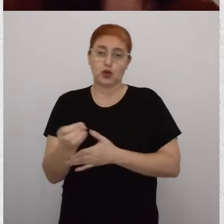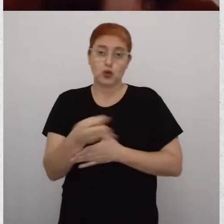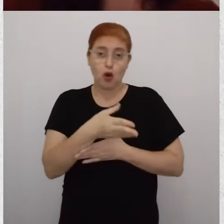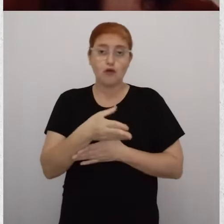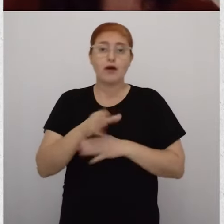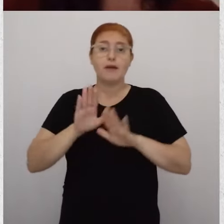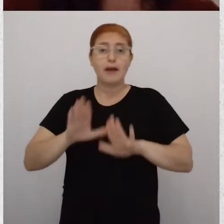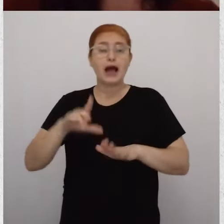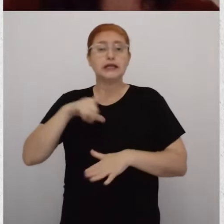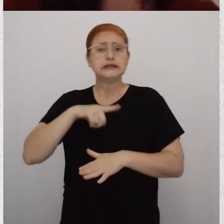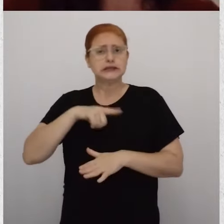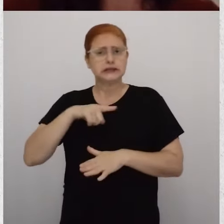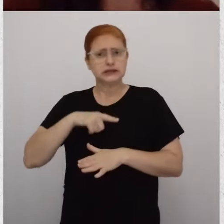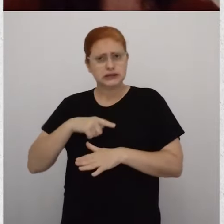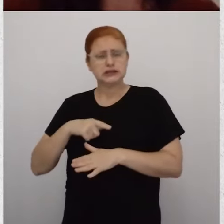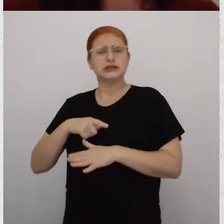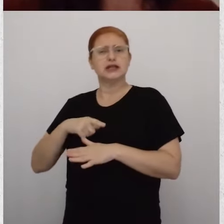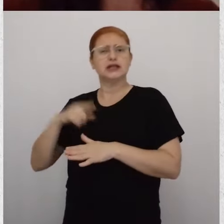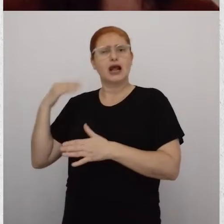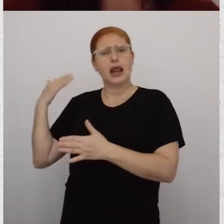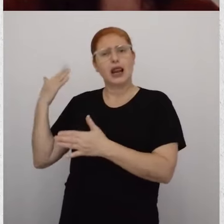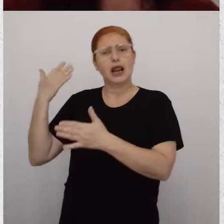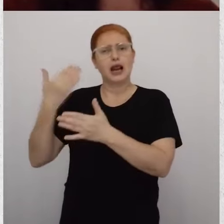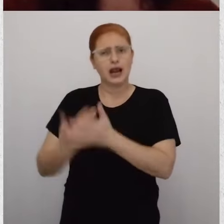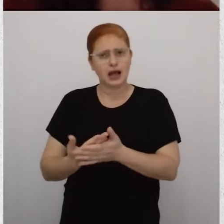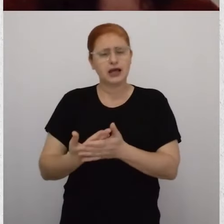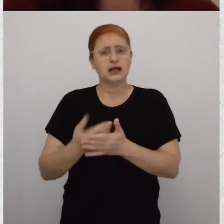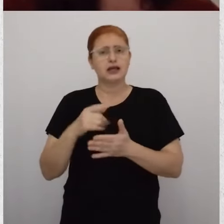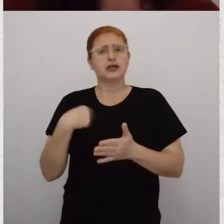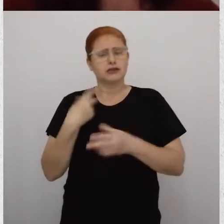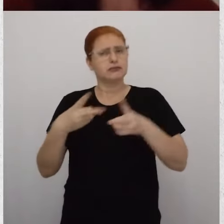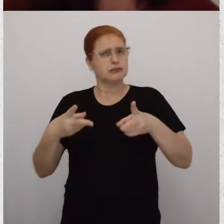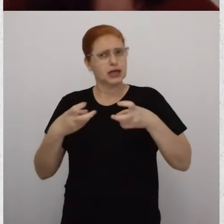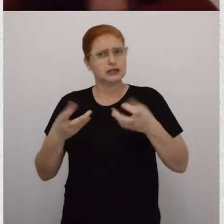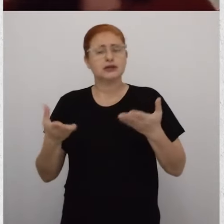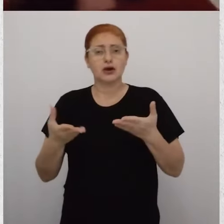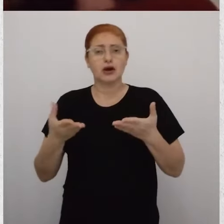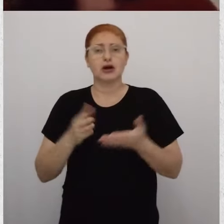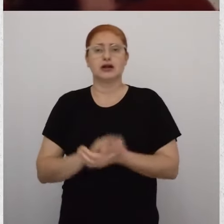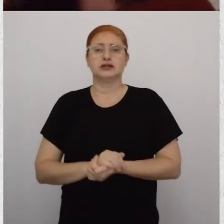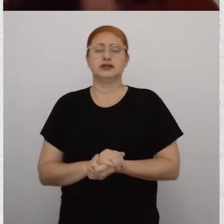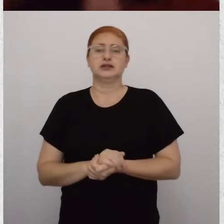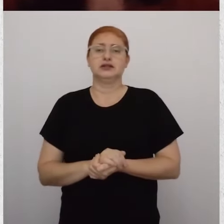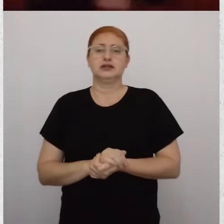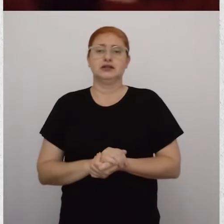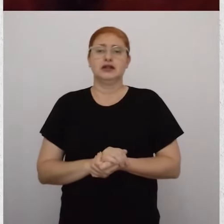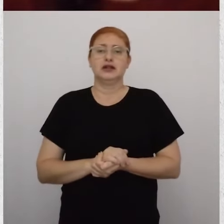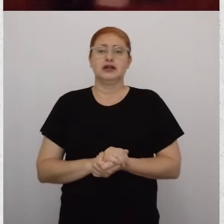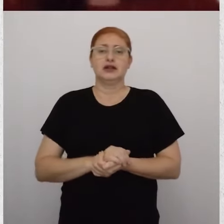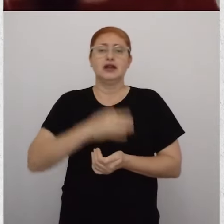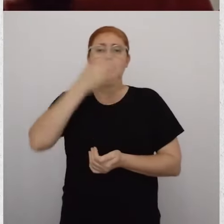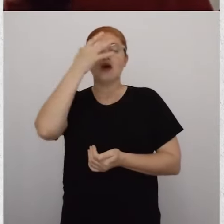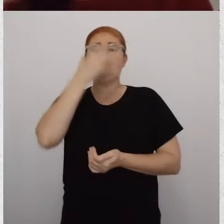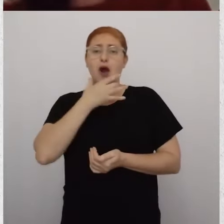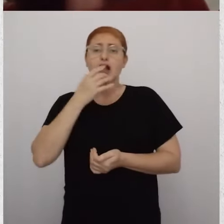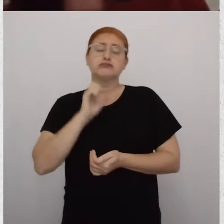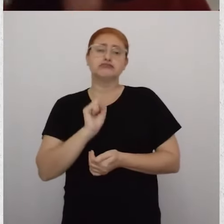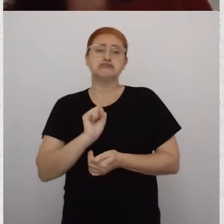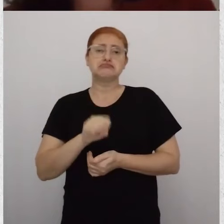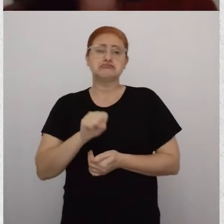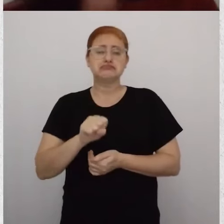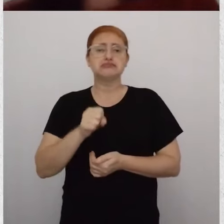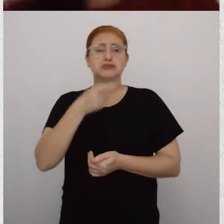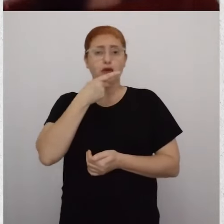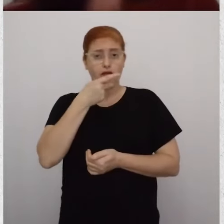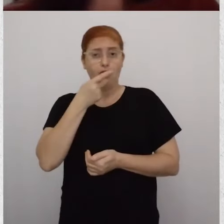Mas ele traz uma trajetória que também se verifica agora, ou não? Eu acho que uma coisa bem sintomática disso que tu